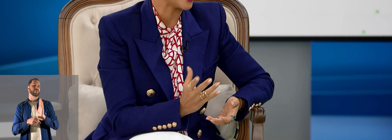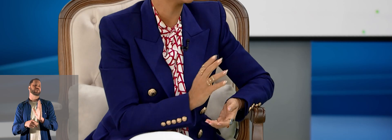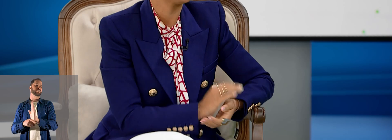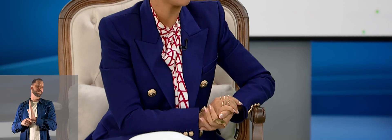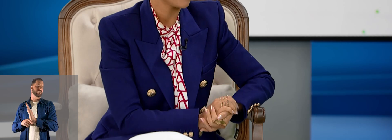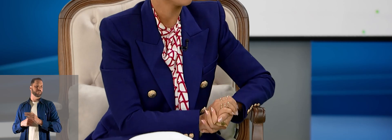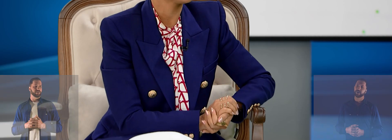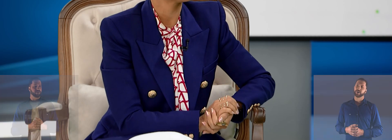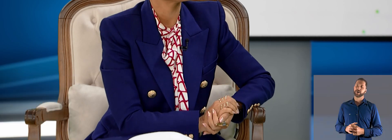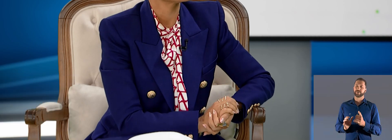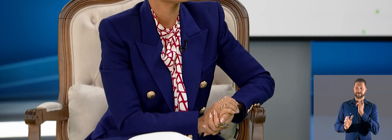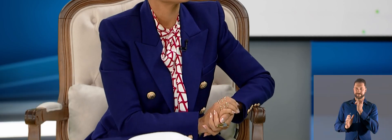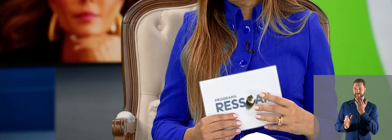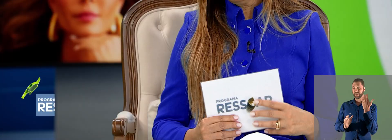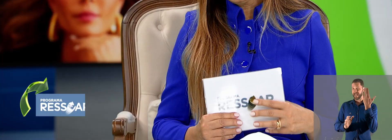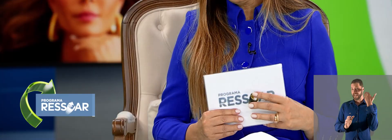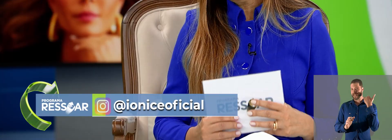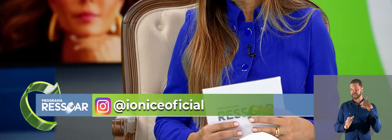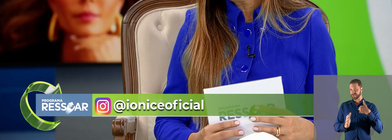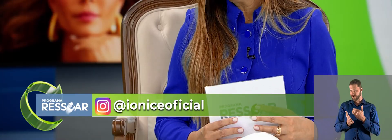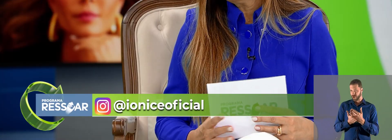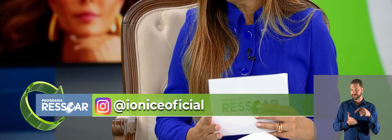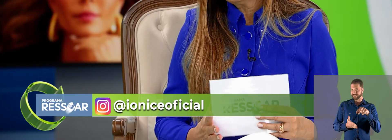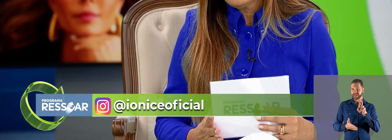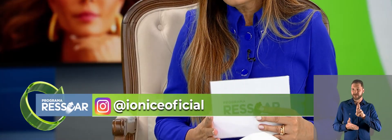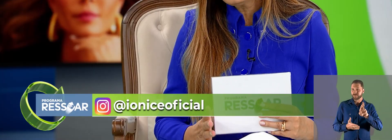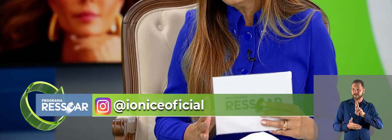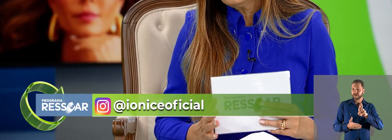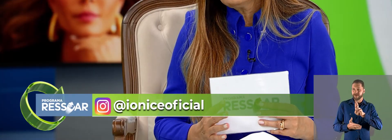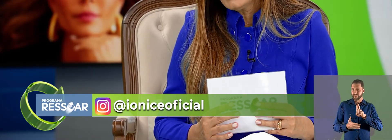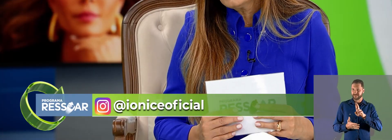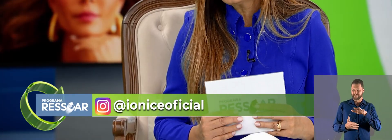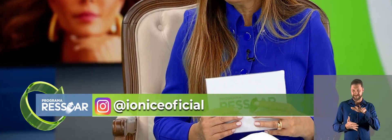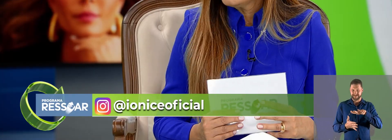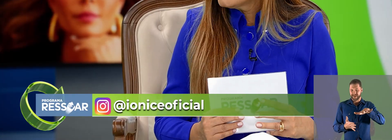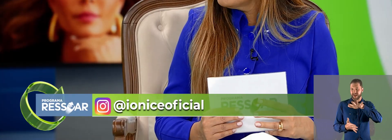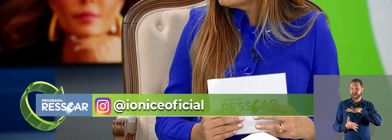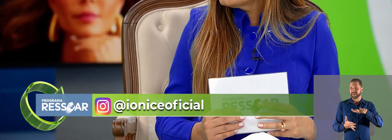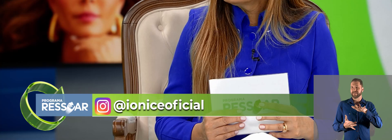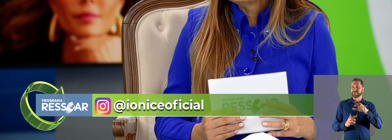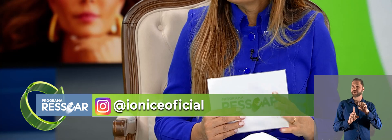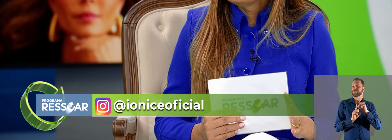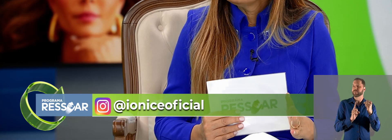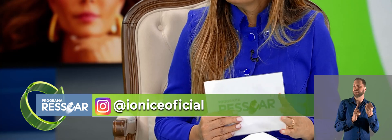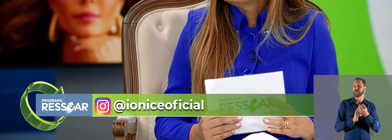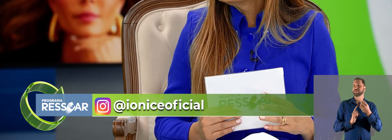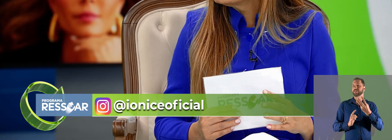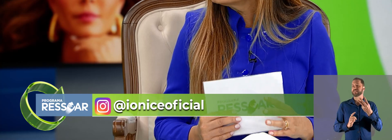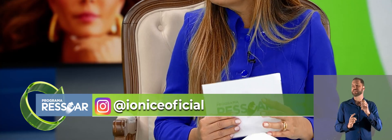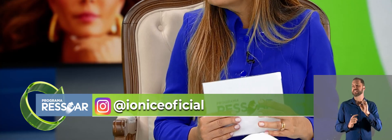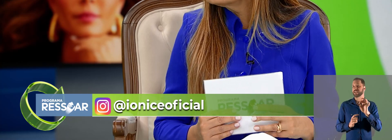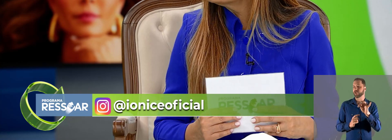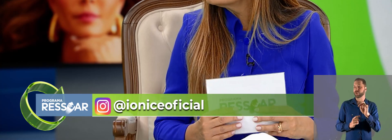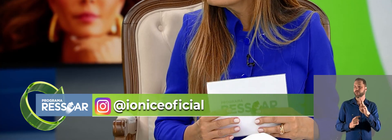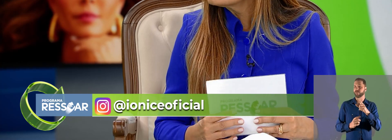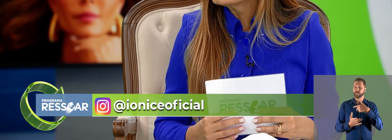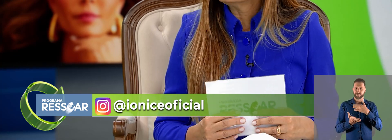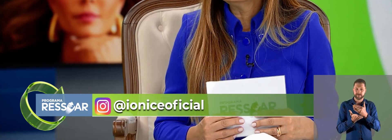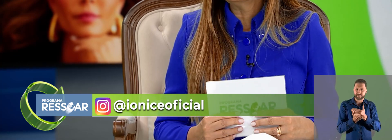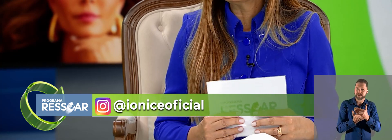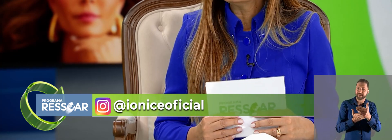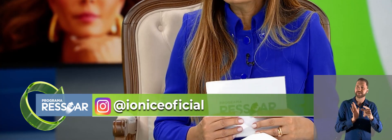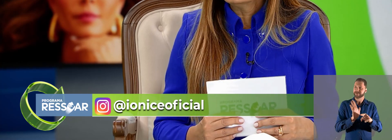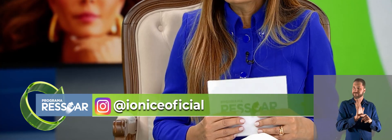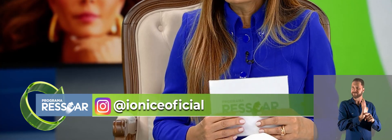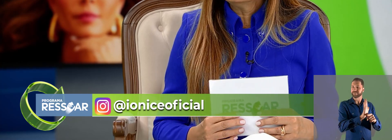ajudar olha eu vou falar eu então assim desde eu vim aqui para o Instituto envolvi diretamente no terceiro